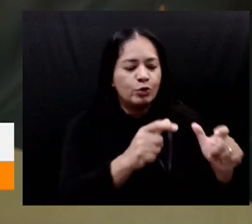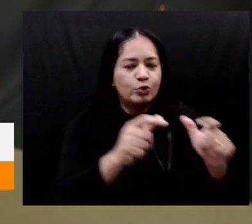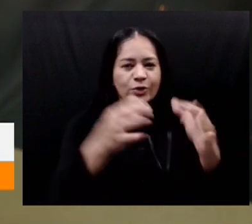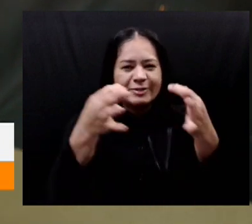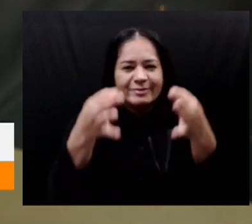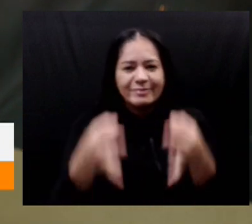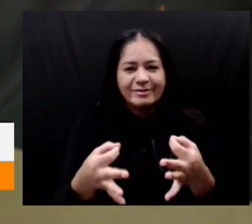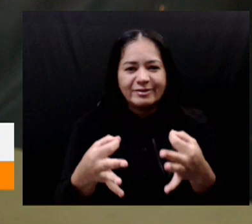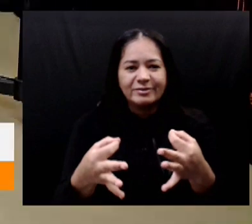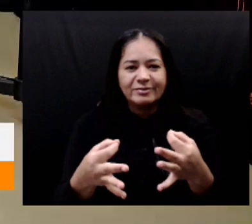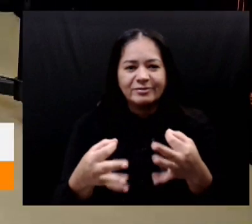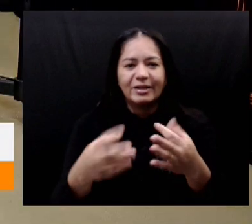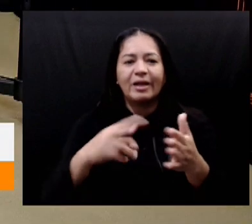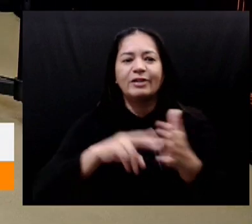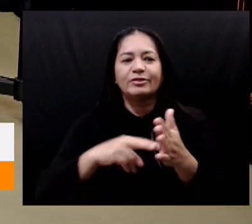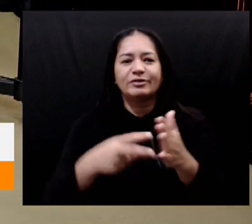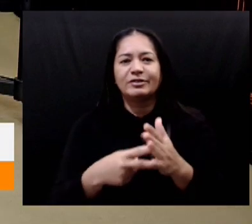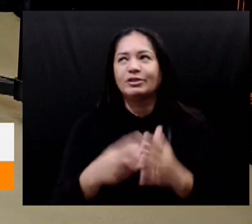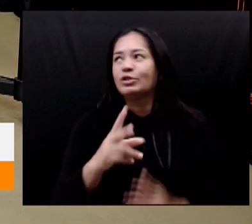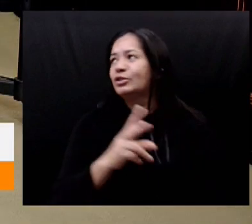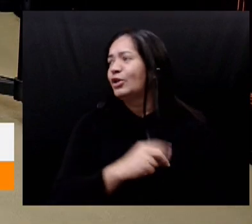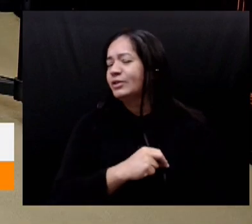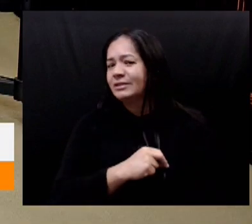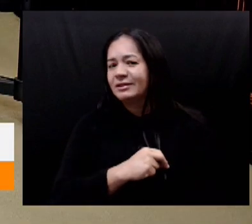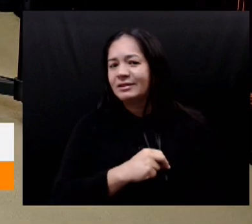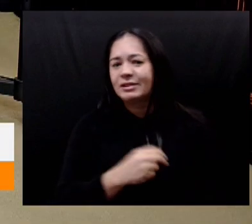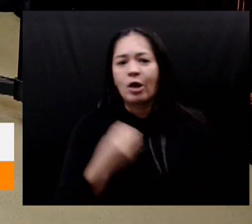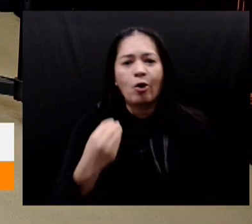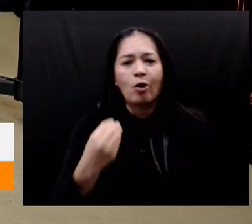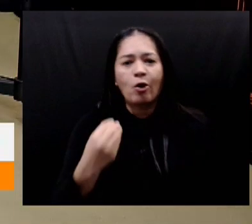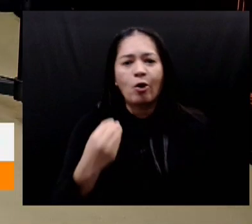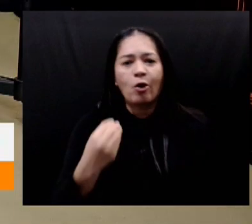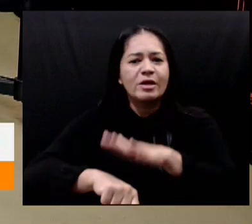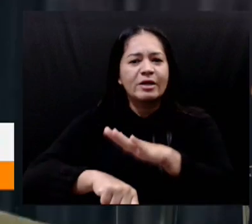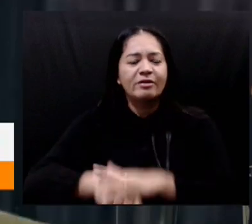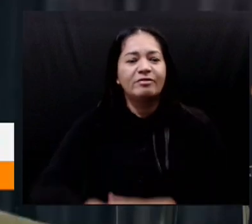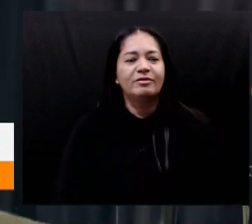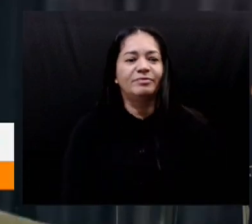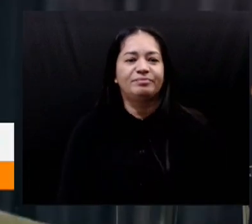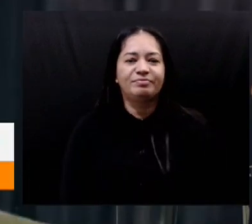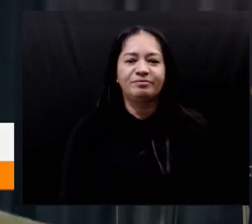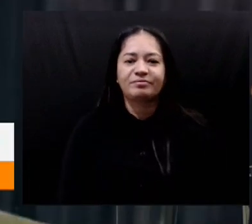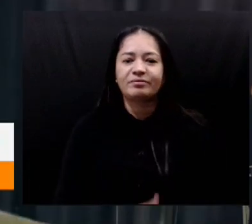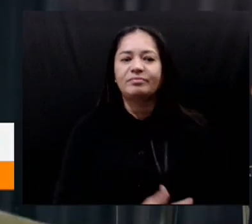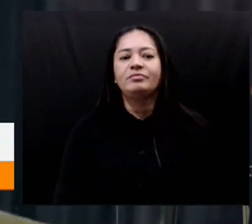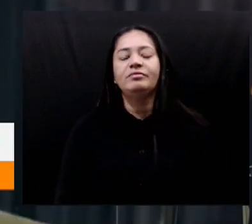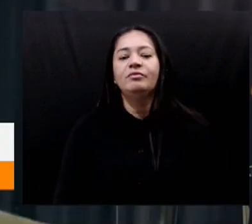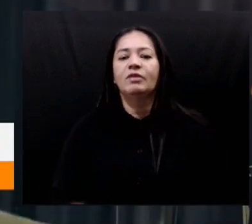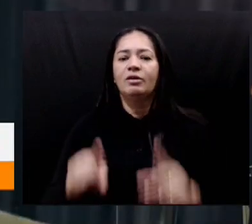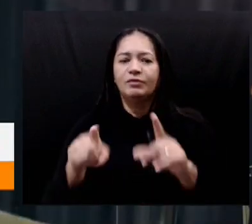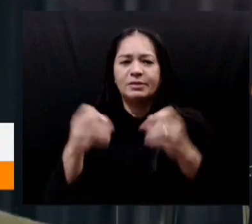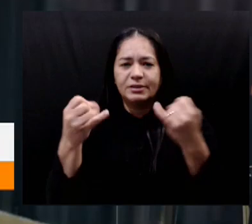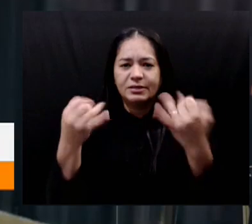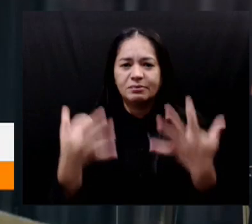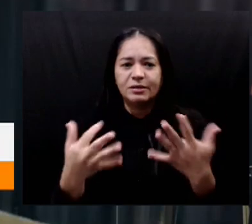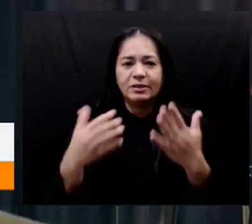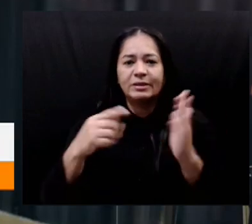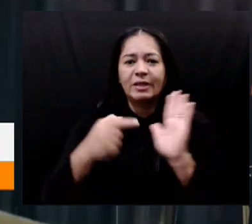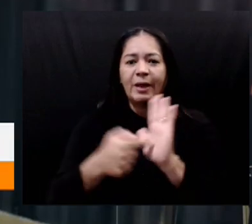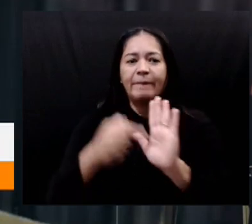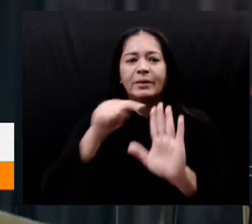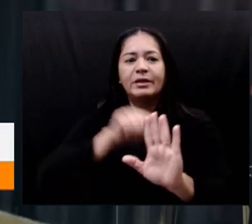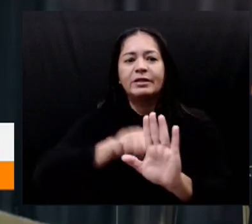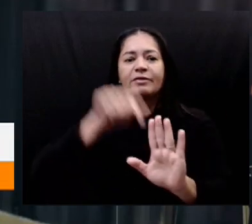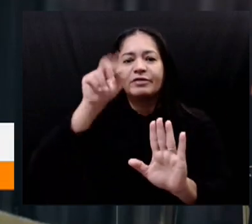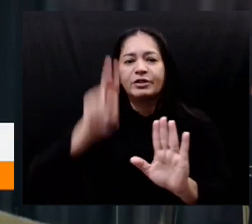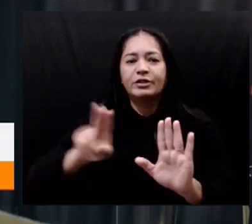ressignificação. Nossa, como faz isso? Falando isso, você lembra da metáfora que eu uso para a